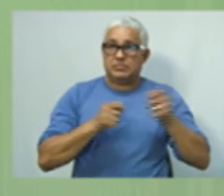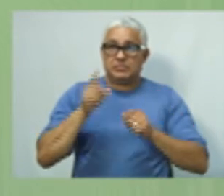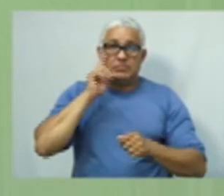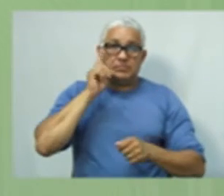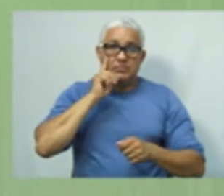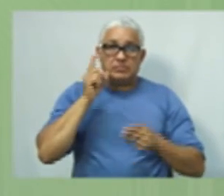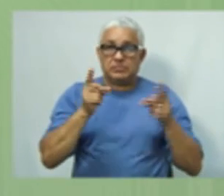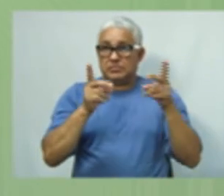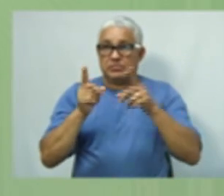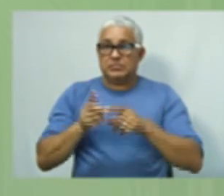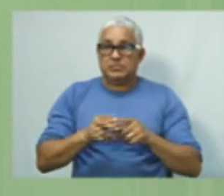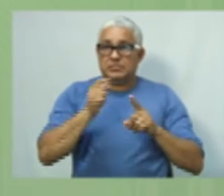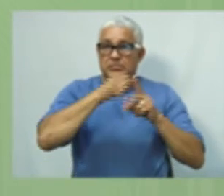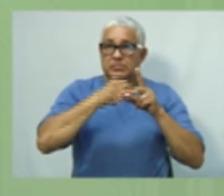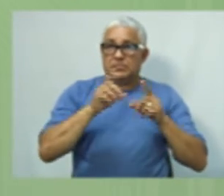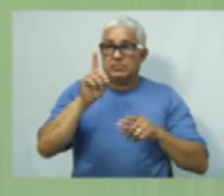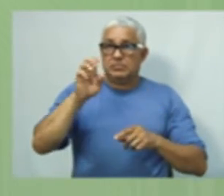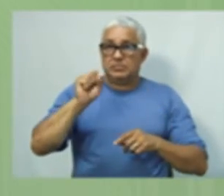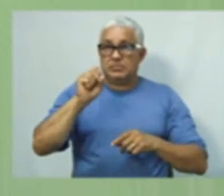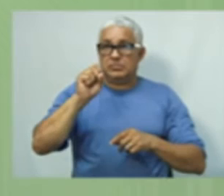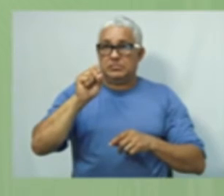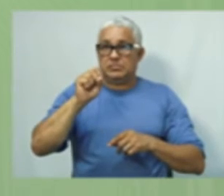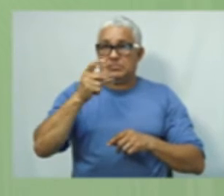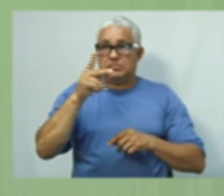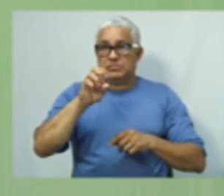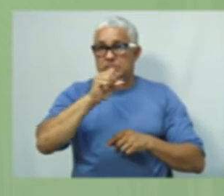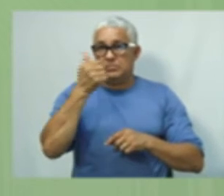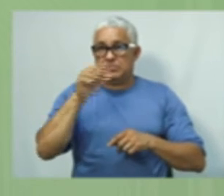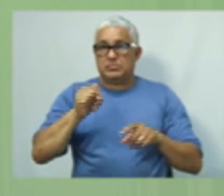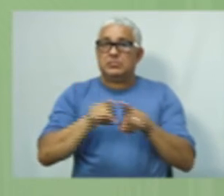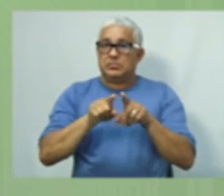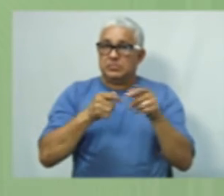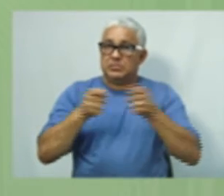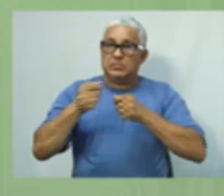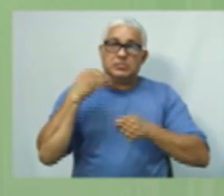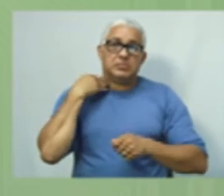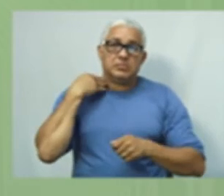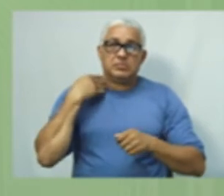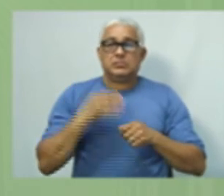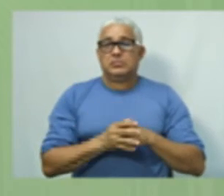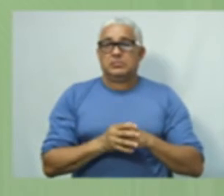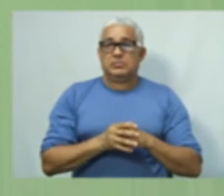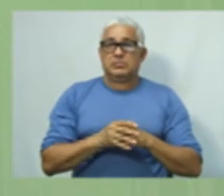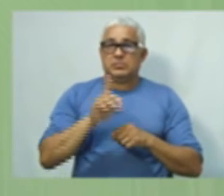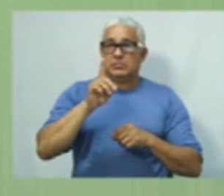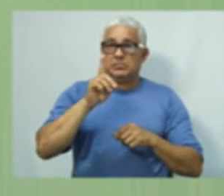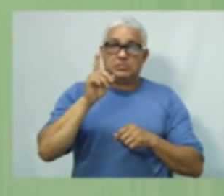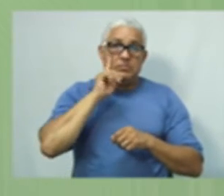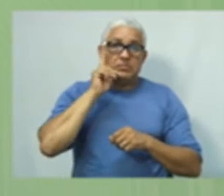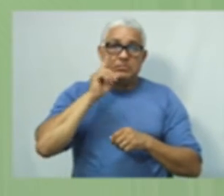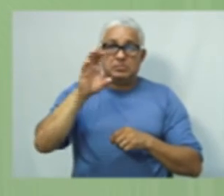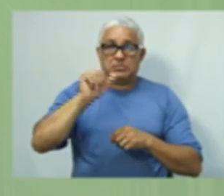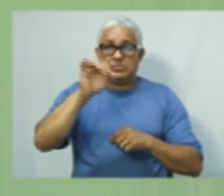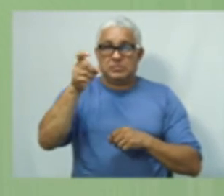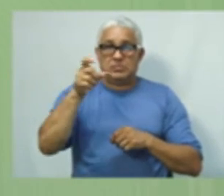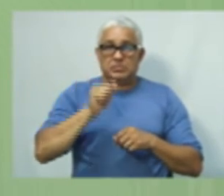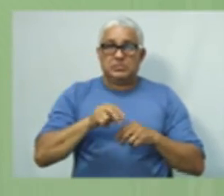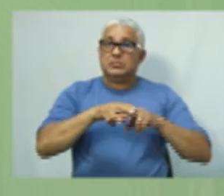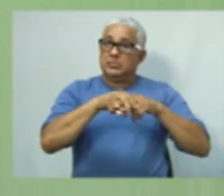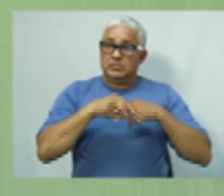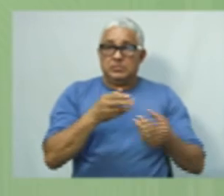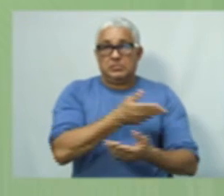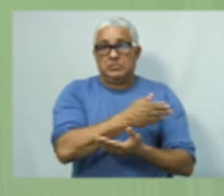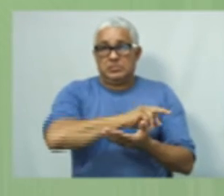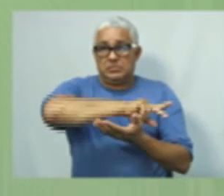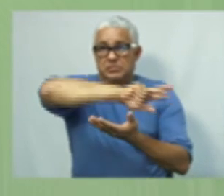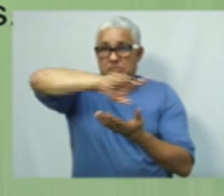vendas, o controle mensal de despesas, nós temos os controles de banco, o controle diário de caixa, né? Então, por meio desses